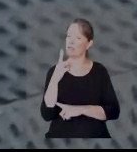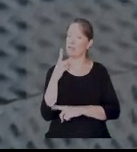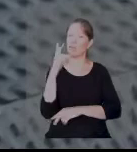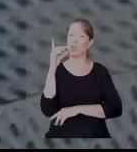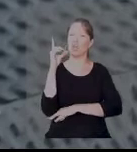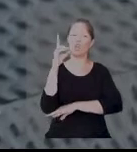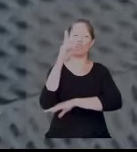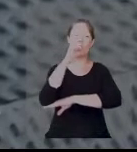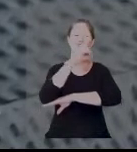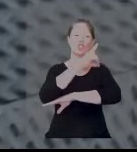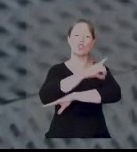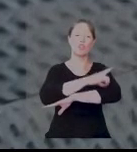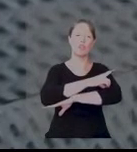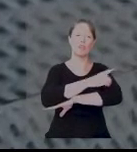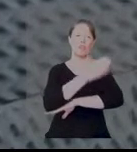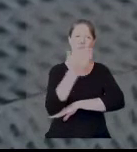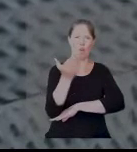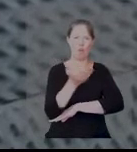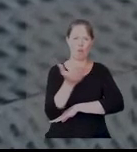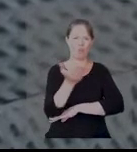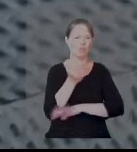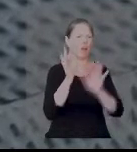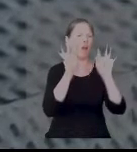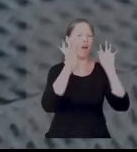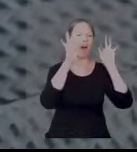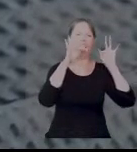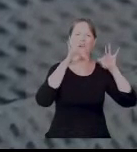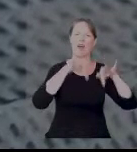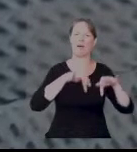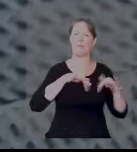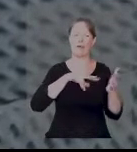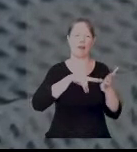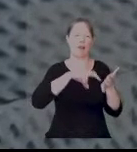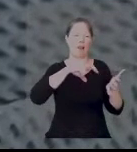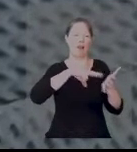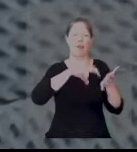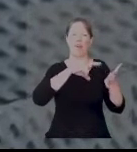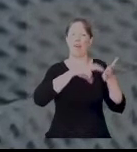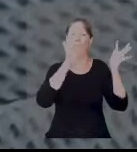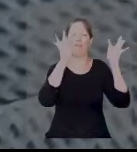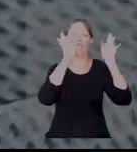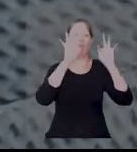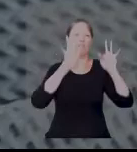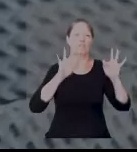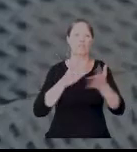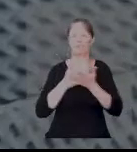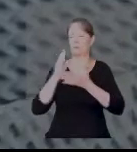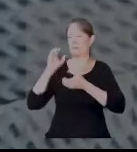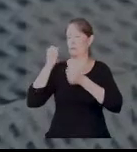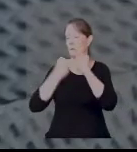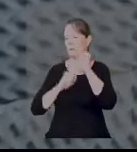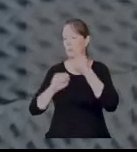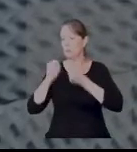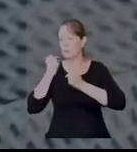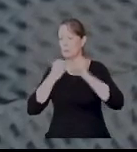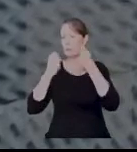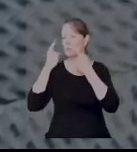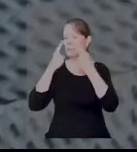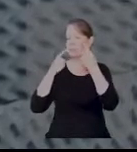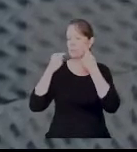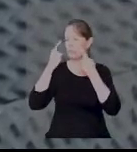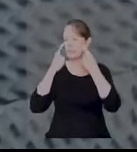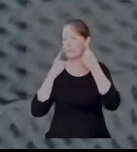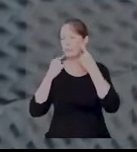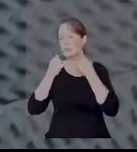alguém, devoraram a alegria e a felicidade e vomitaram a angústia, o desespero, as